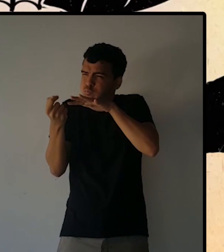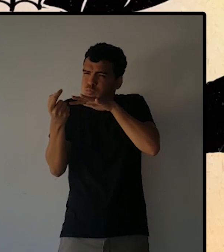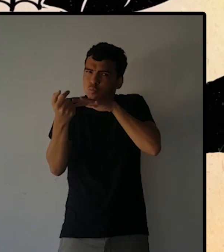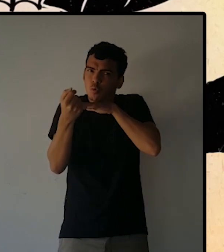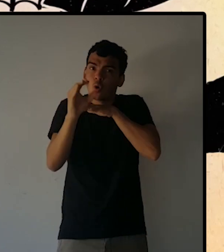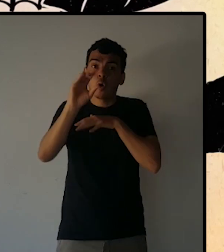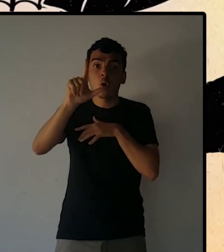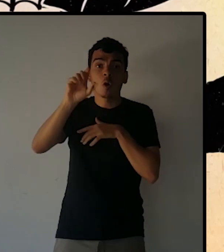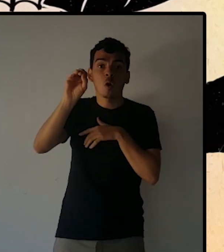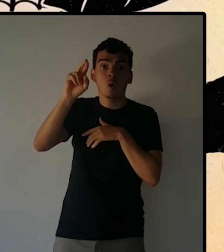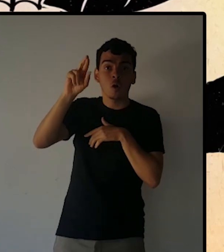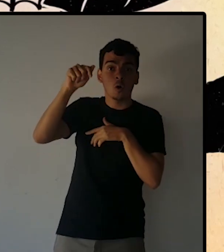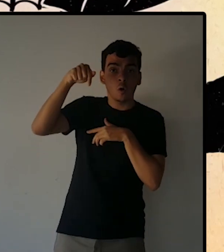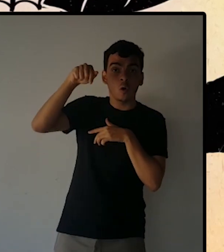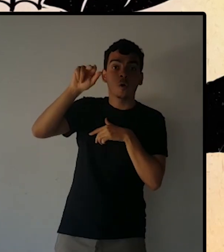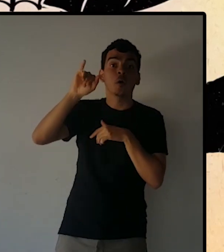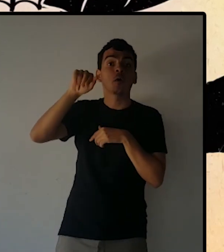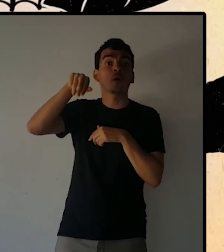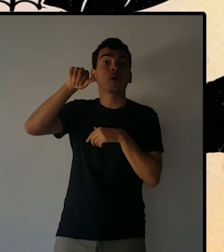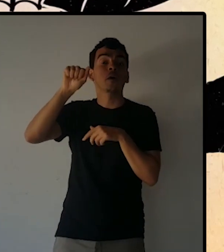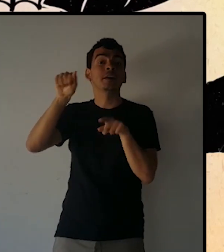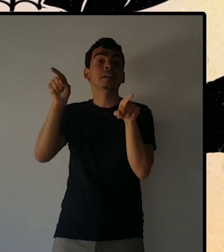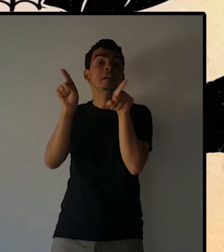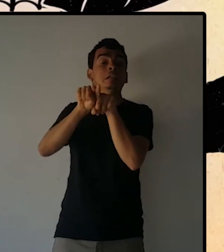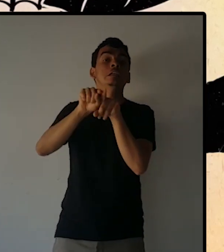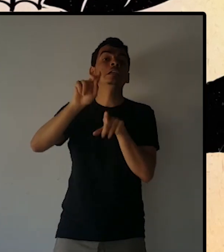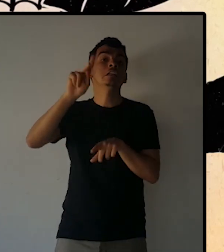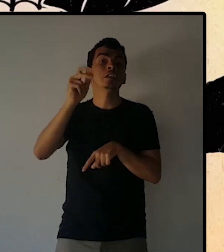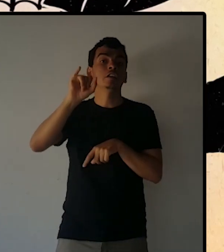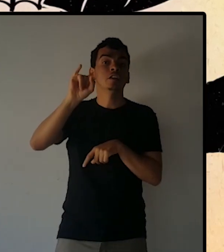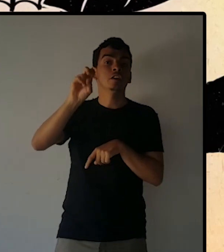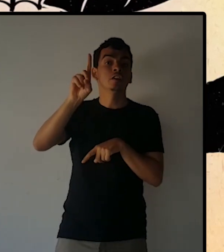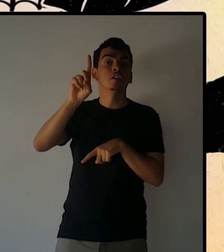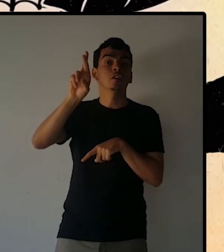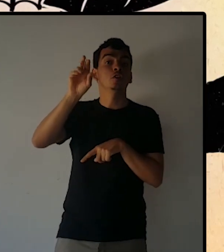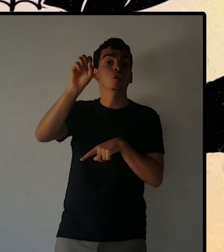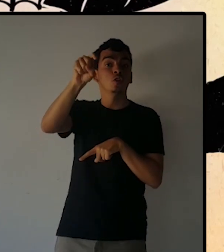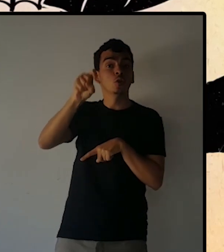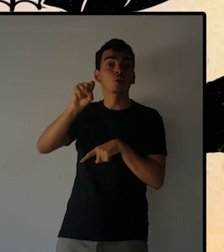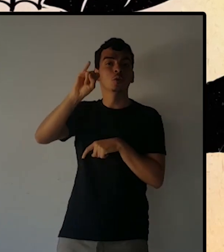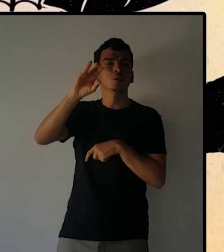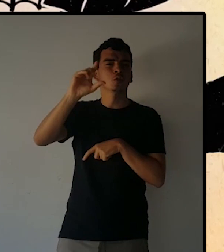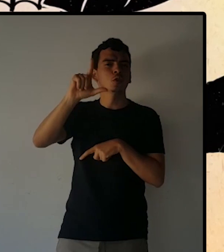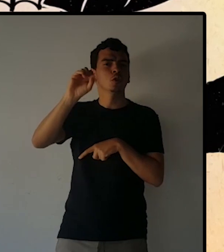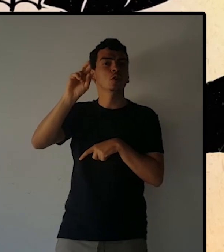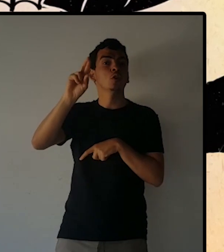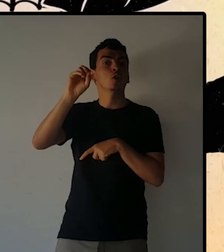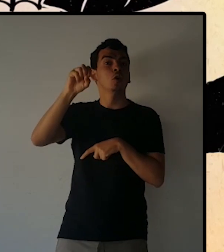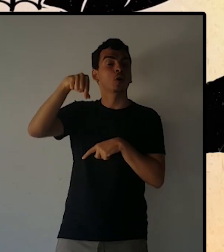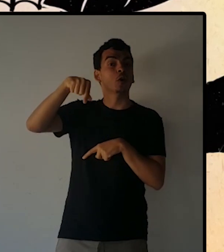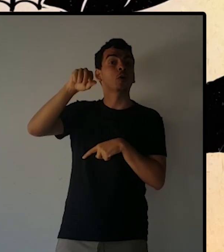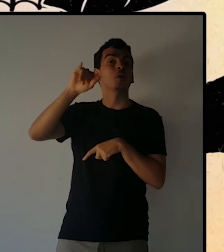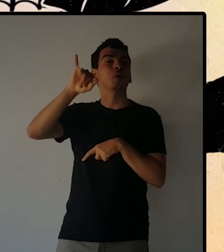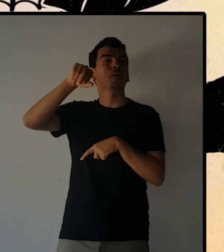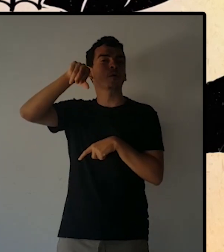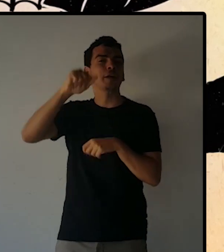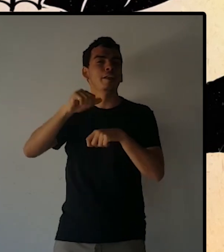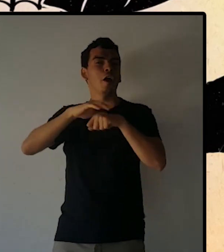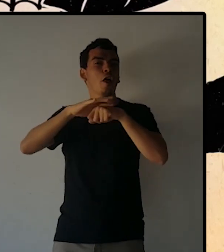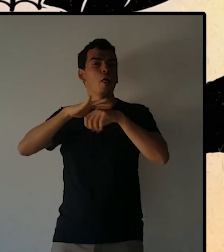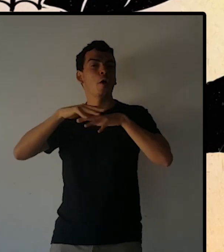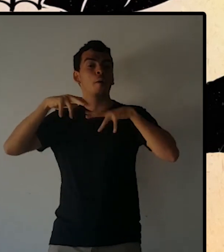muito burburinho e fuxico, que a famosa pode remediar. Cloroquina ou